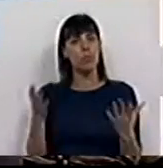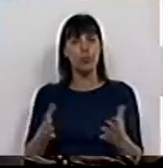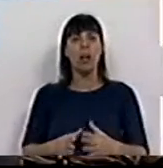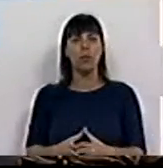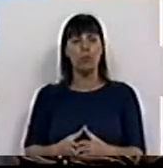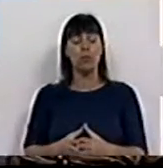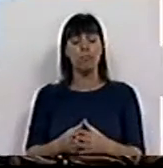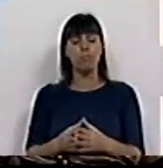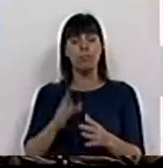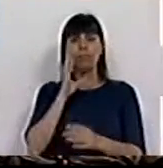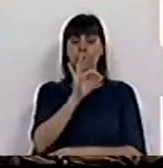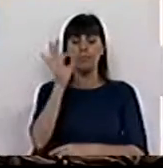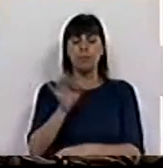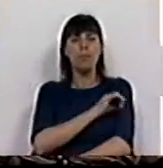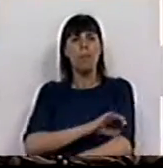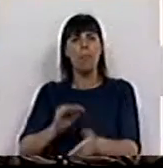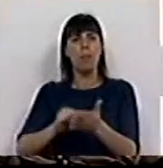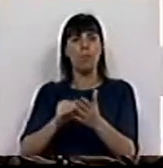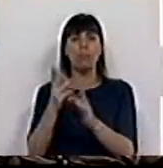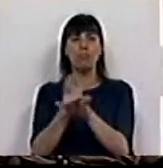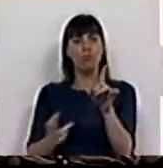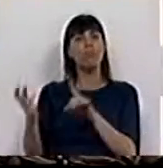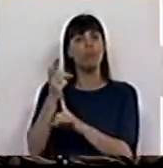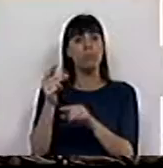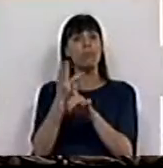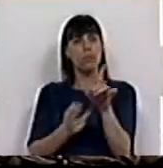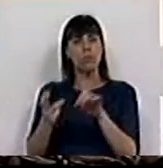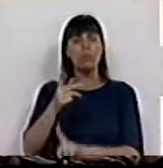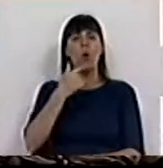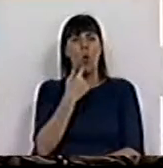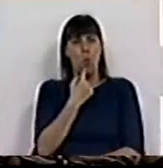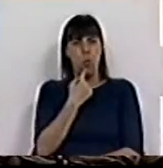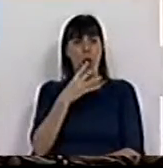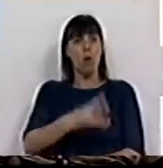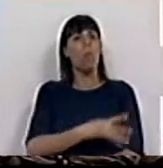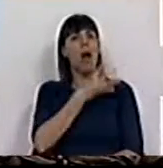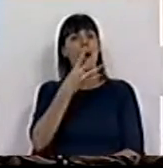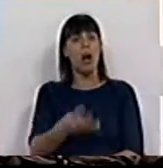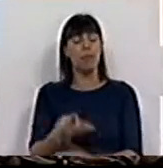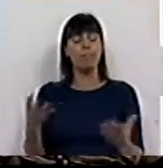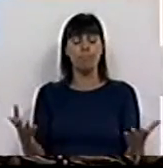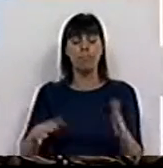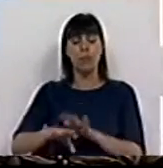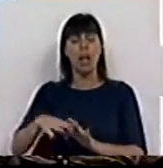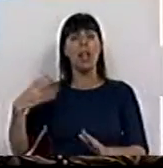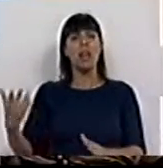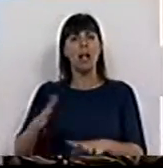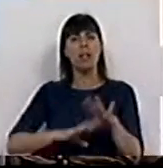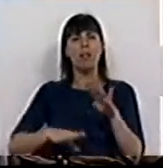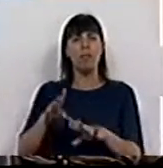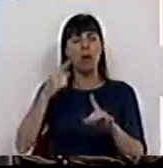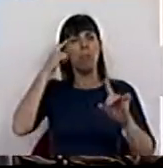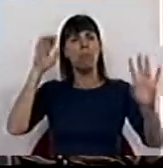deputados, os índices de pobreza aumentaram e aumentaram muito nestes 4 anos. E a direita conseguiu